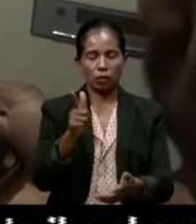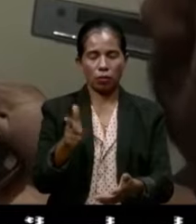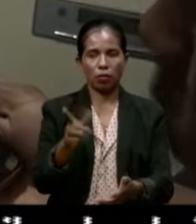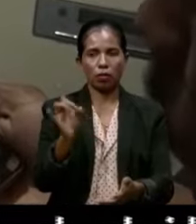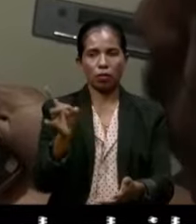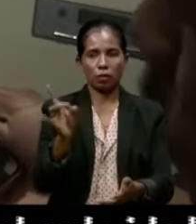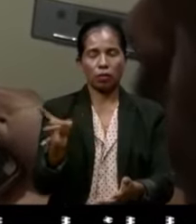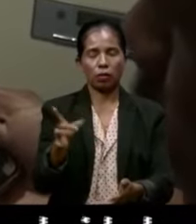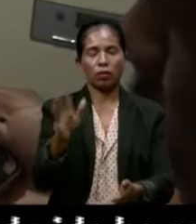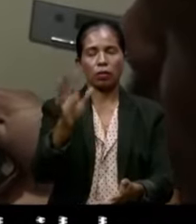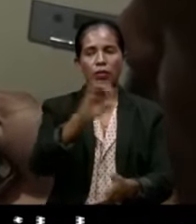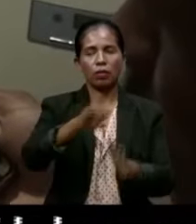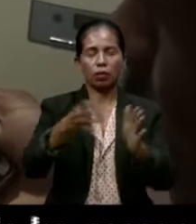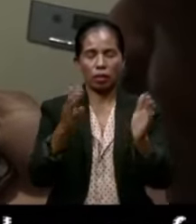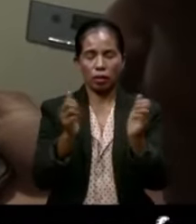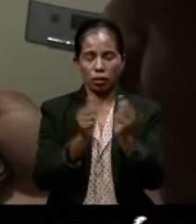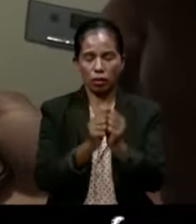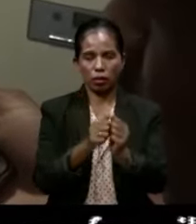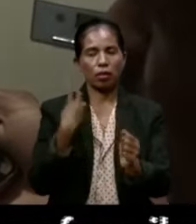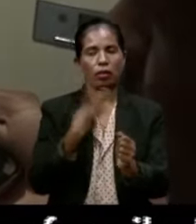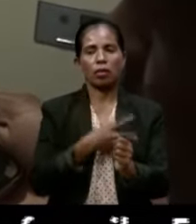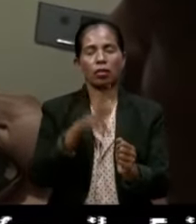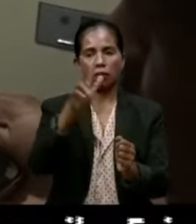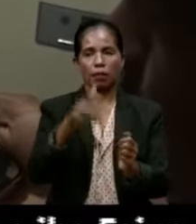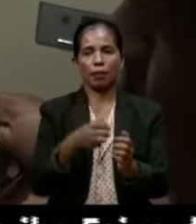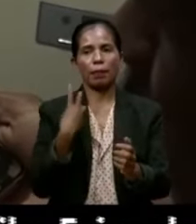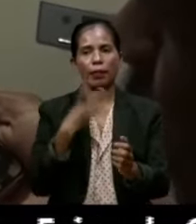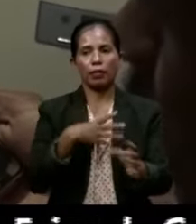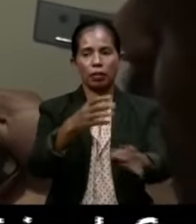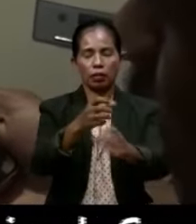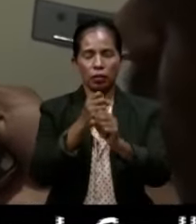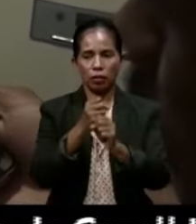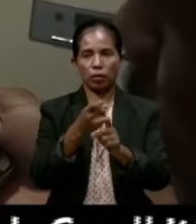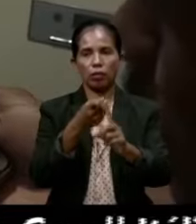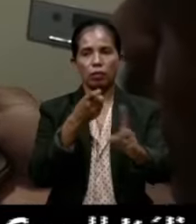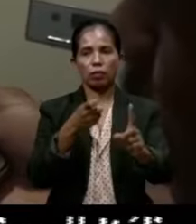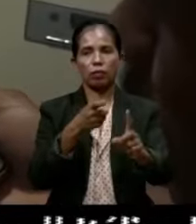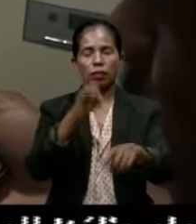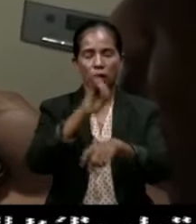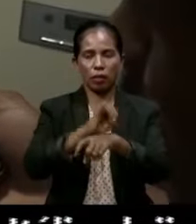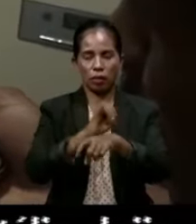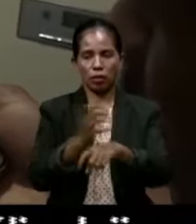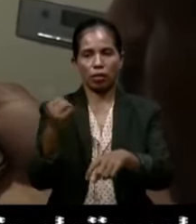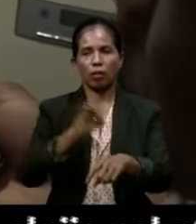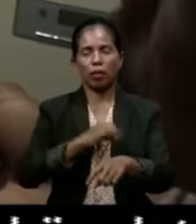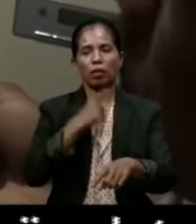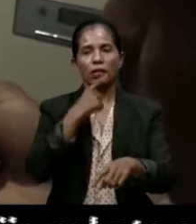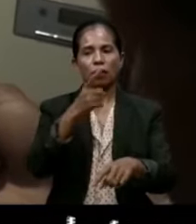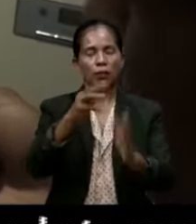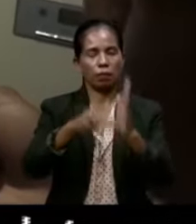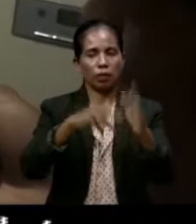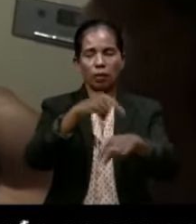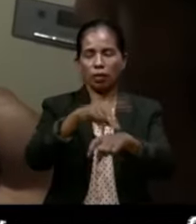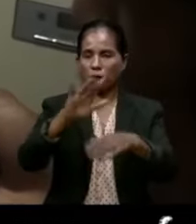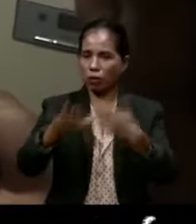nem ita nem Antolo ni halo cobertura tamba ne maka ita sesimu transmisión husi Vaticano nian ne ba u apela ba med nacional